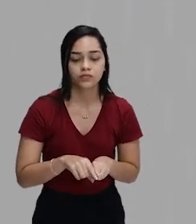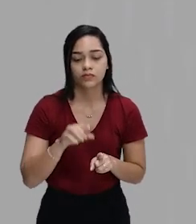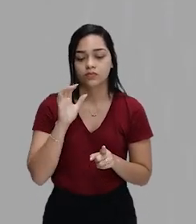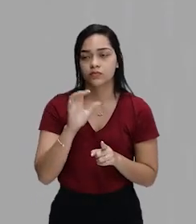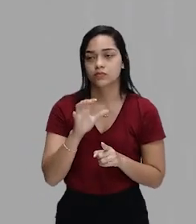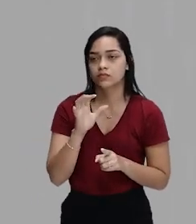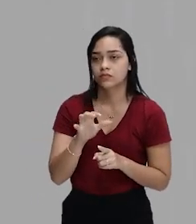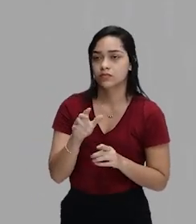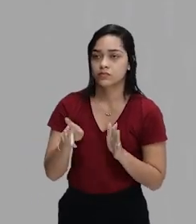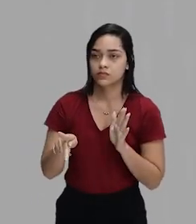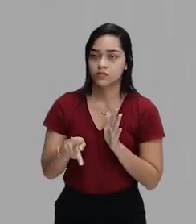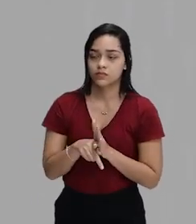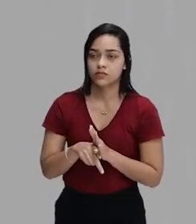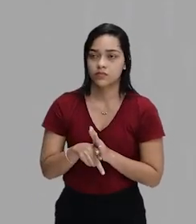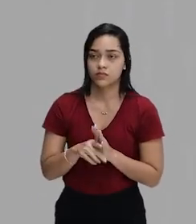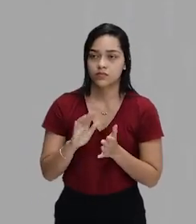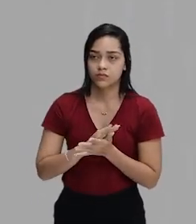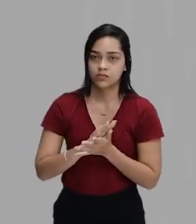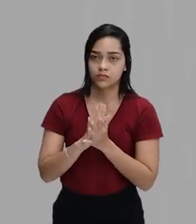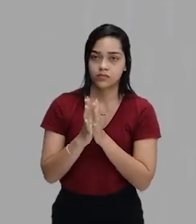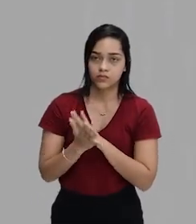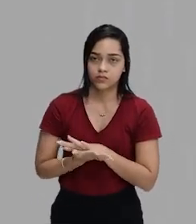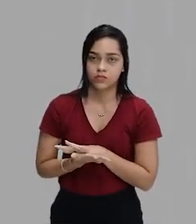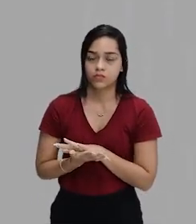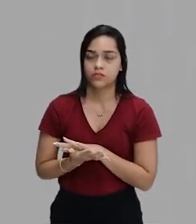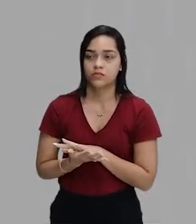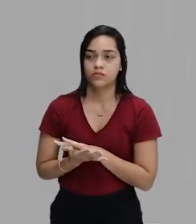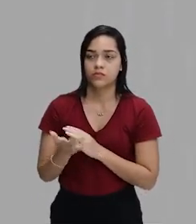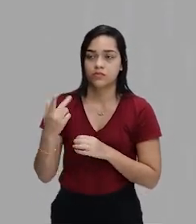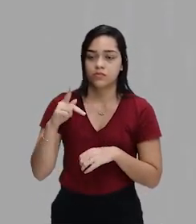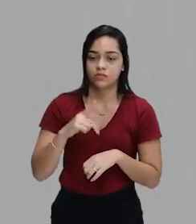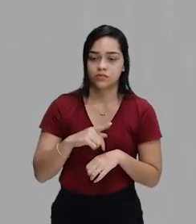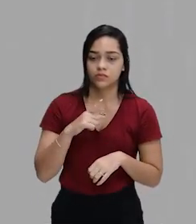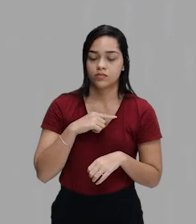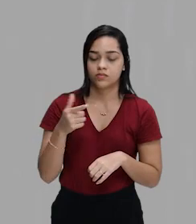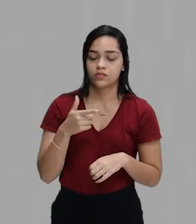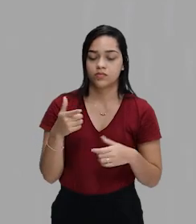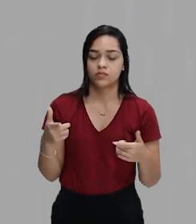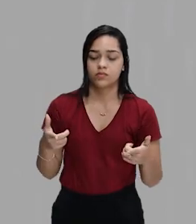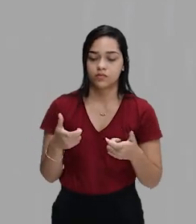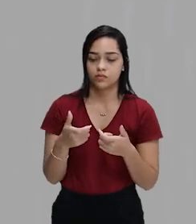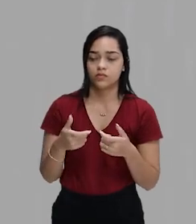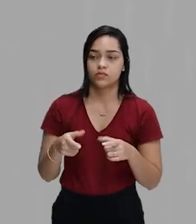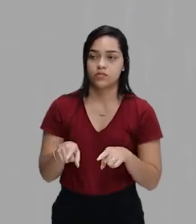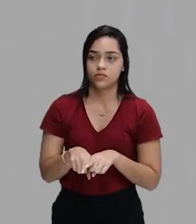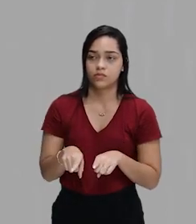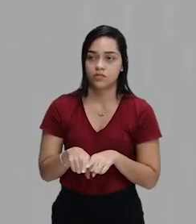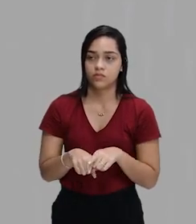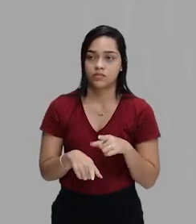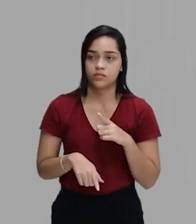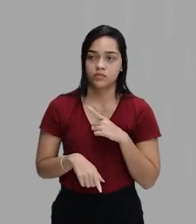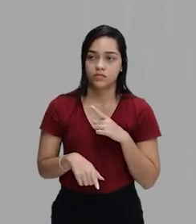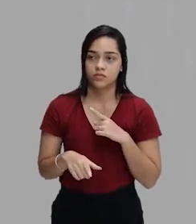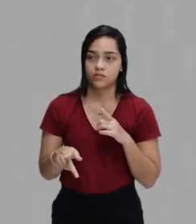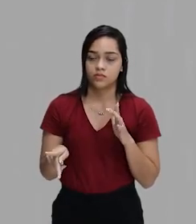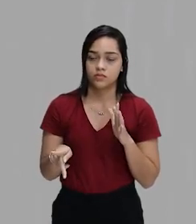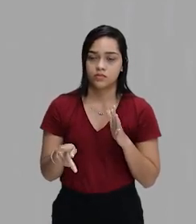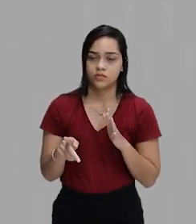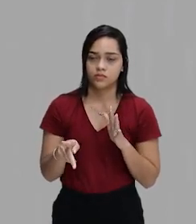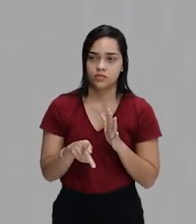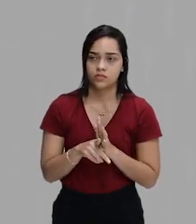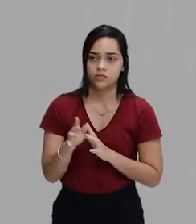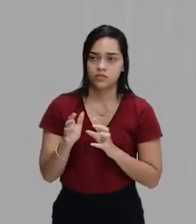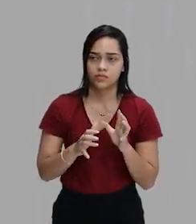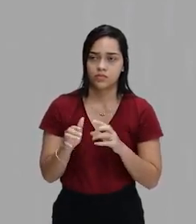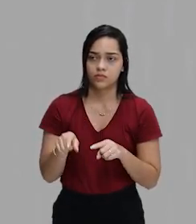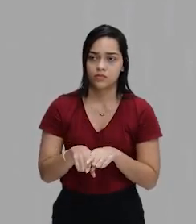beneficiadas pela própria destruição dos países europeus com a Segunda Guerra, de certa forma pela própria Guerra Fria e, acima de